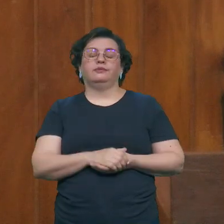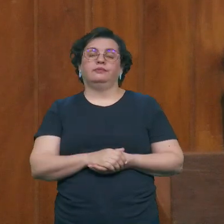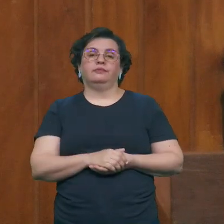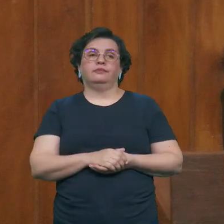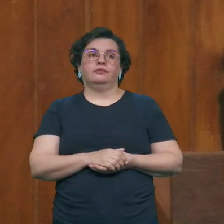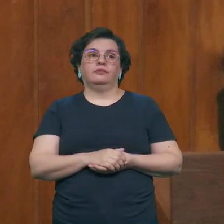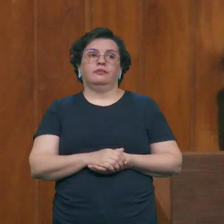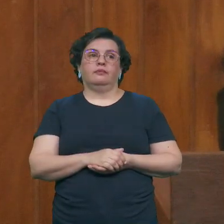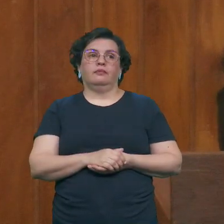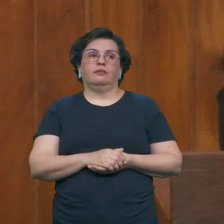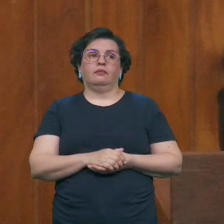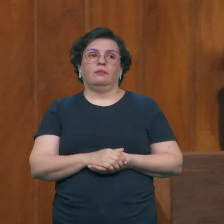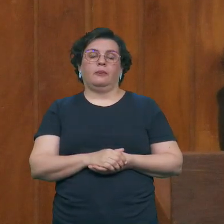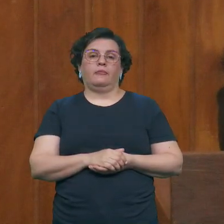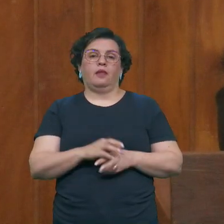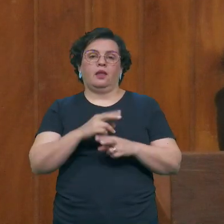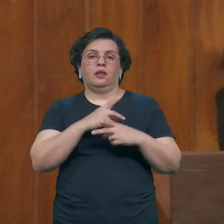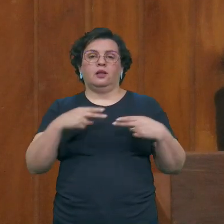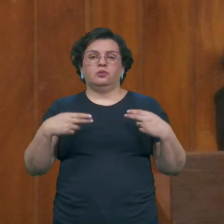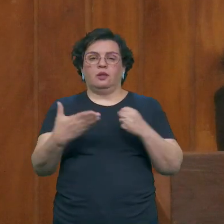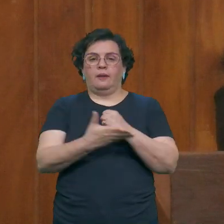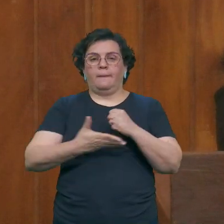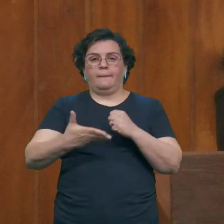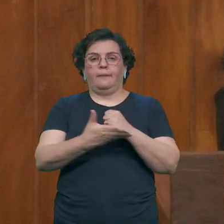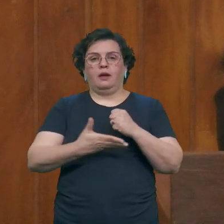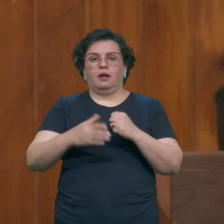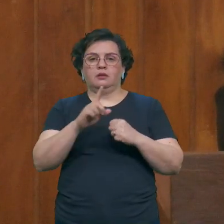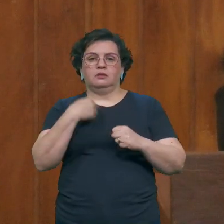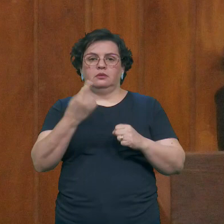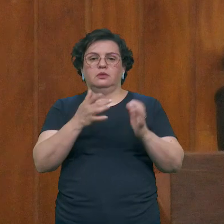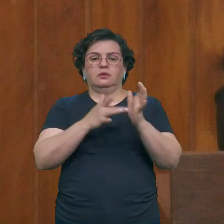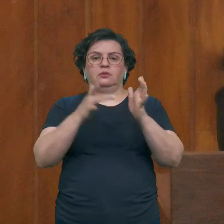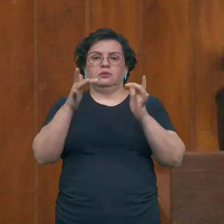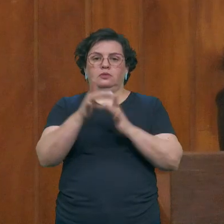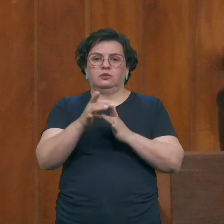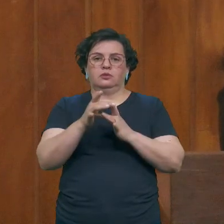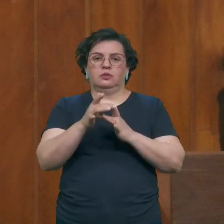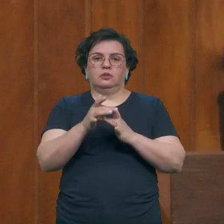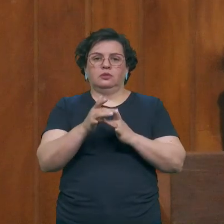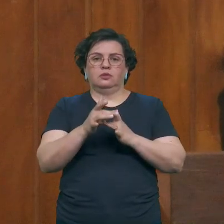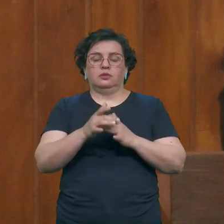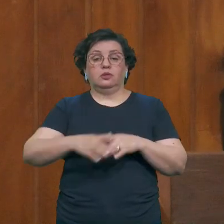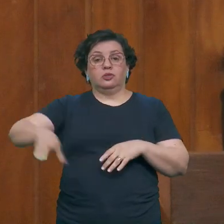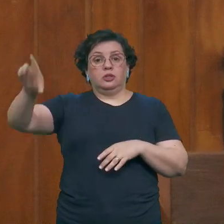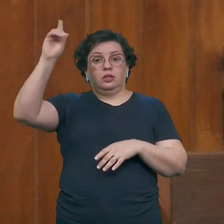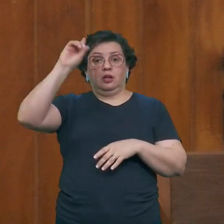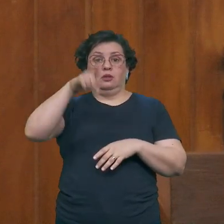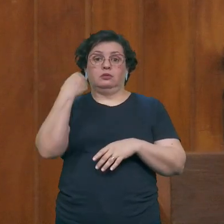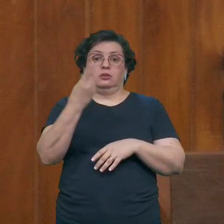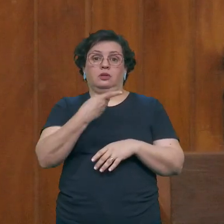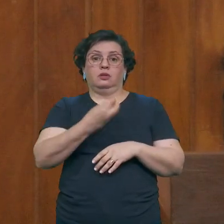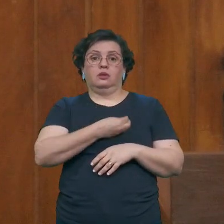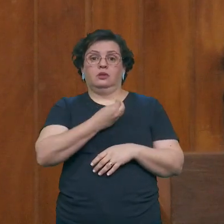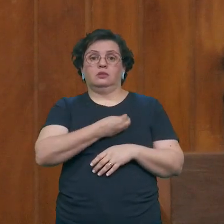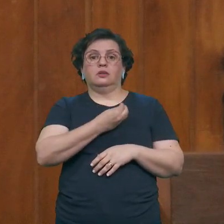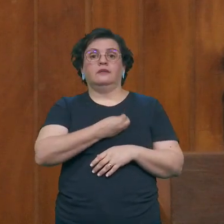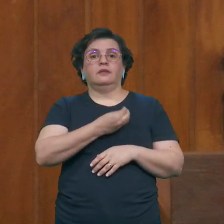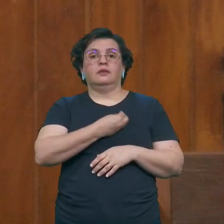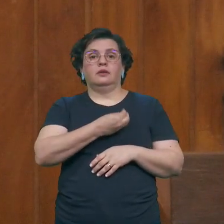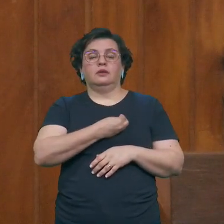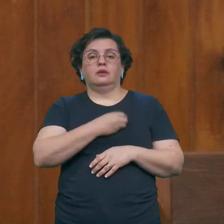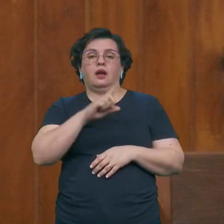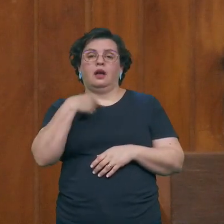dos princípios do nosso Jesus Cristo, de Deus em nossa vida, a